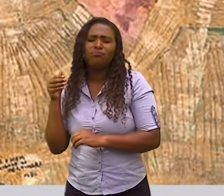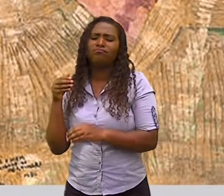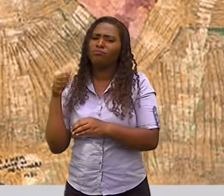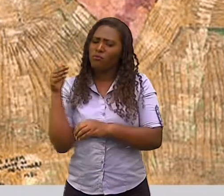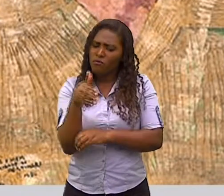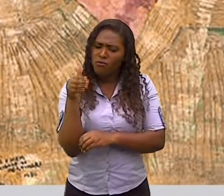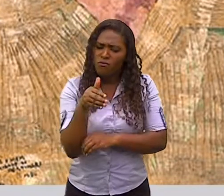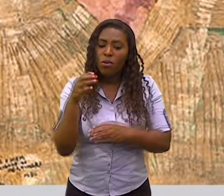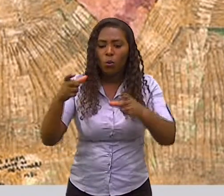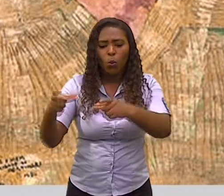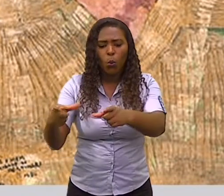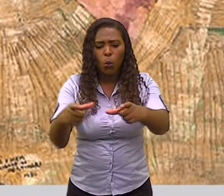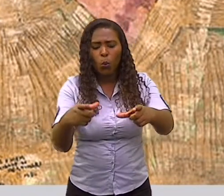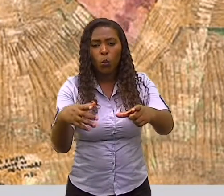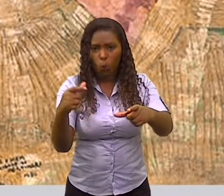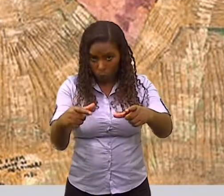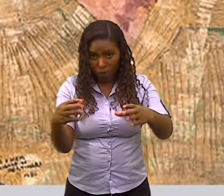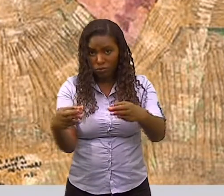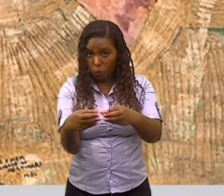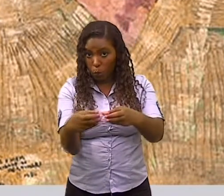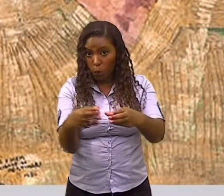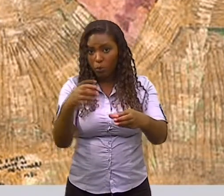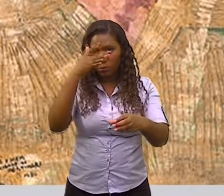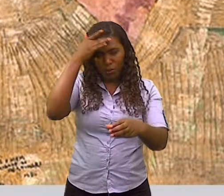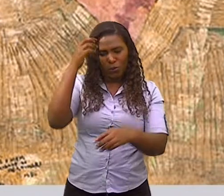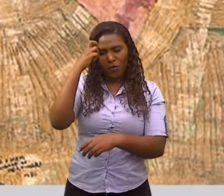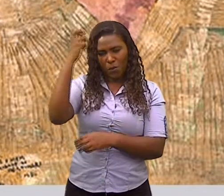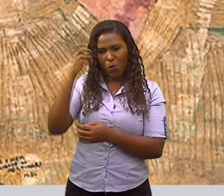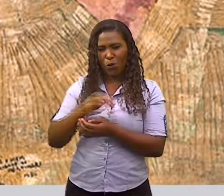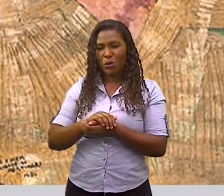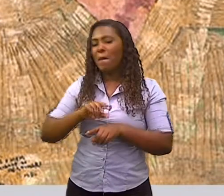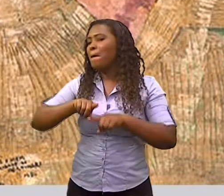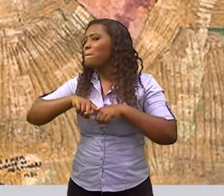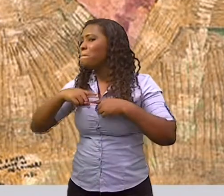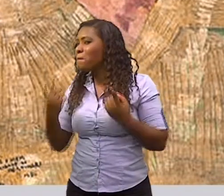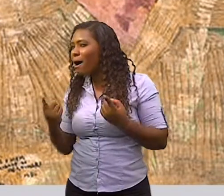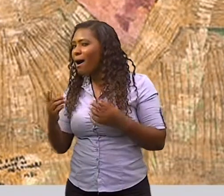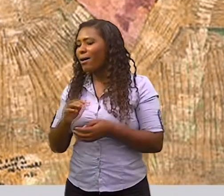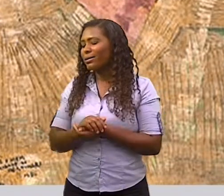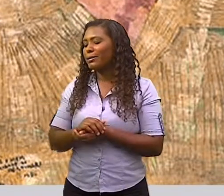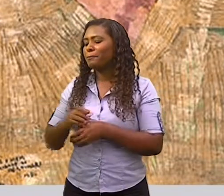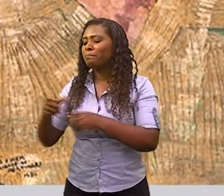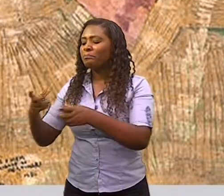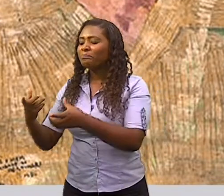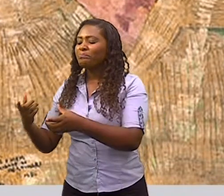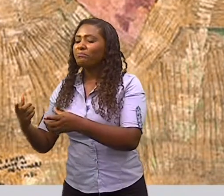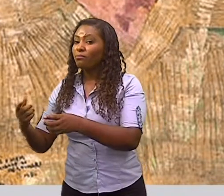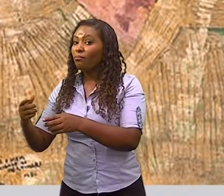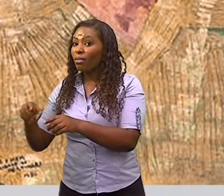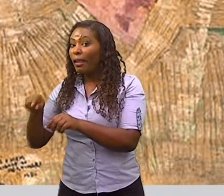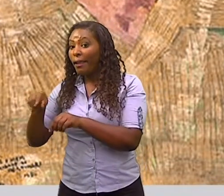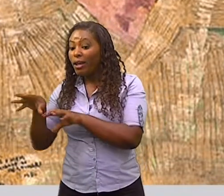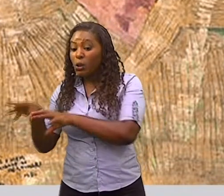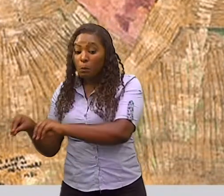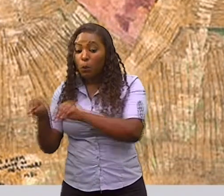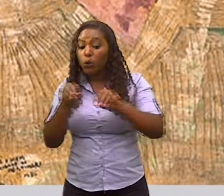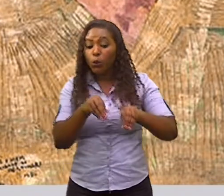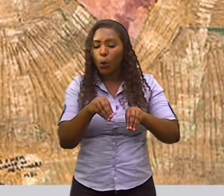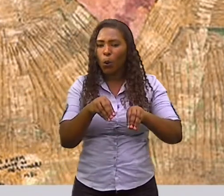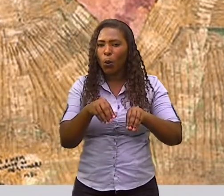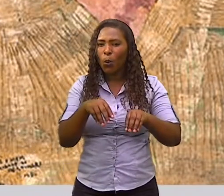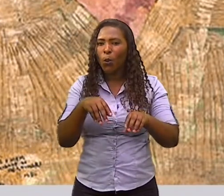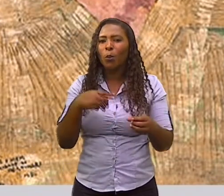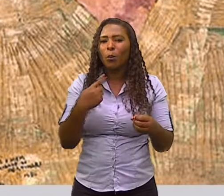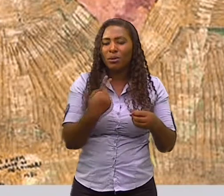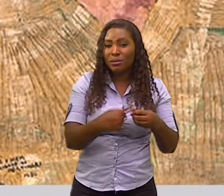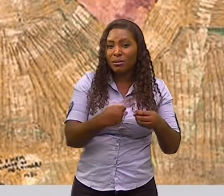pintar. Portinari deixou São Paulo aos 15 anos e fixou residência no Rio de Janeiro, onde se matriculou na